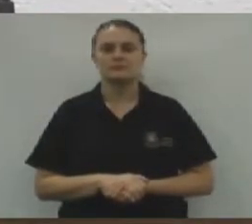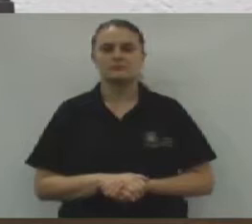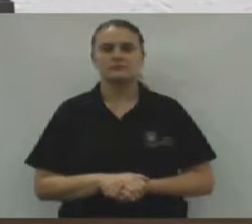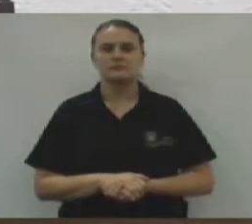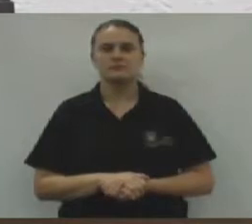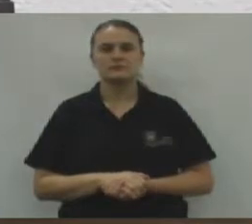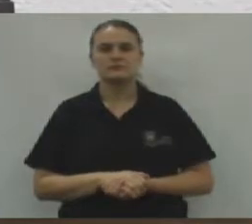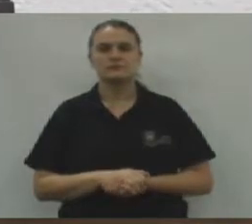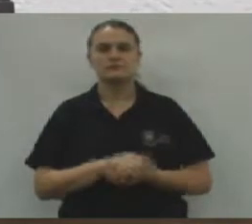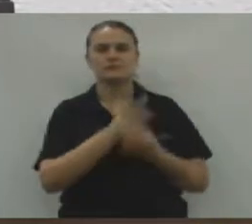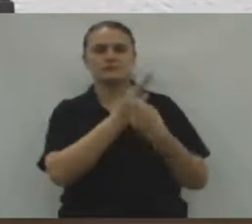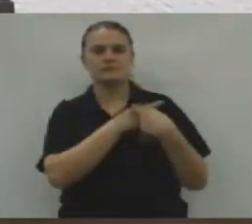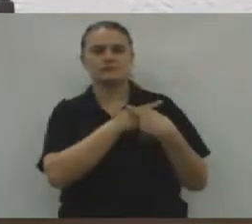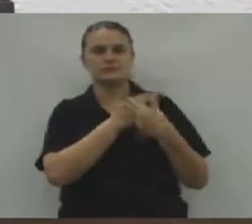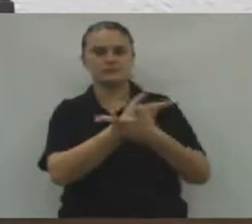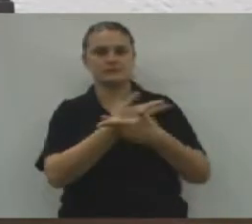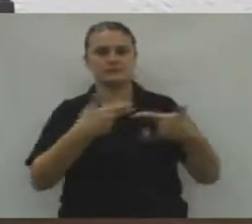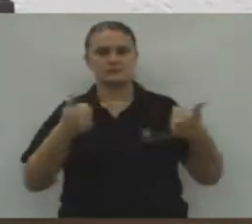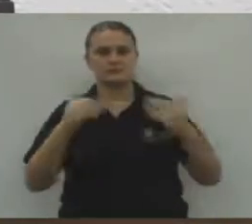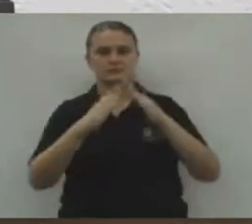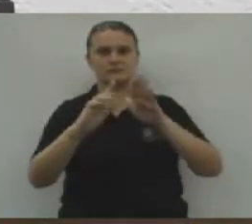Matéria do Legislativo.